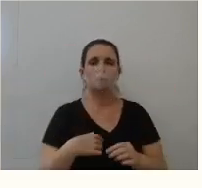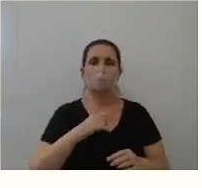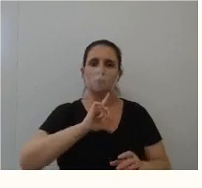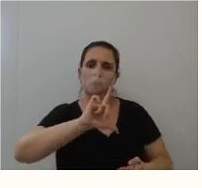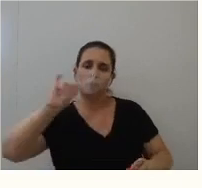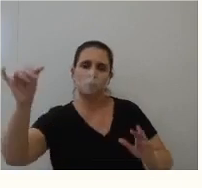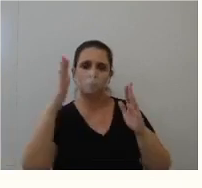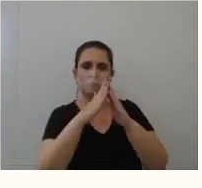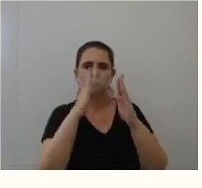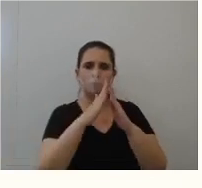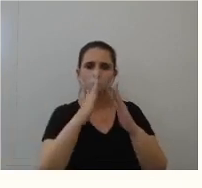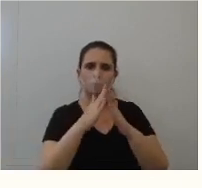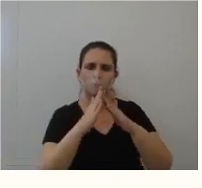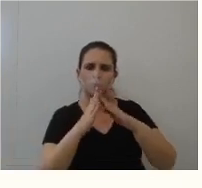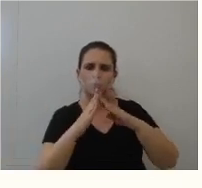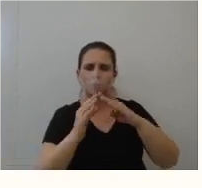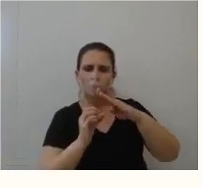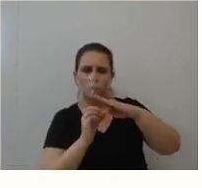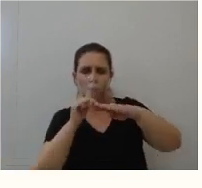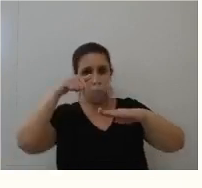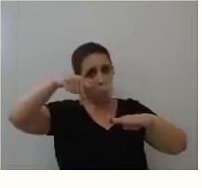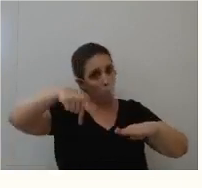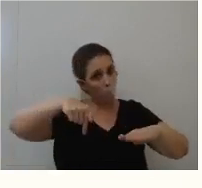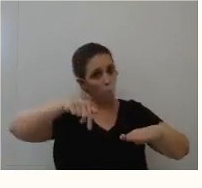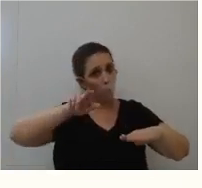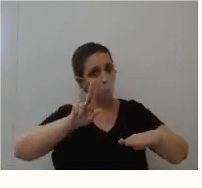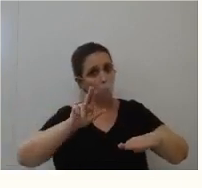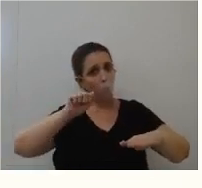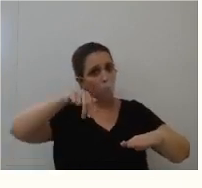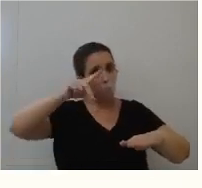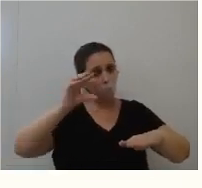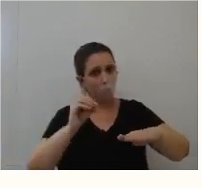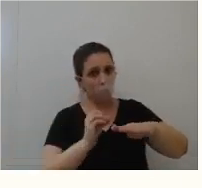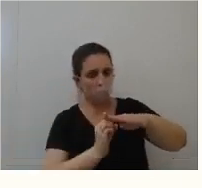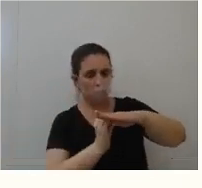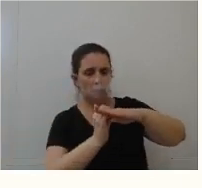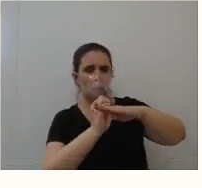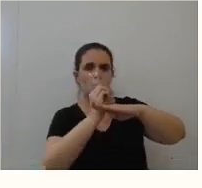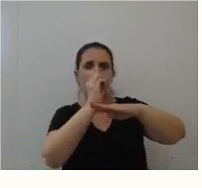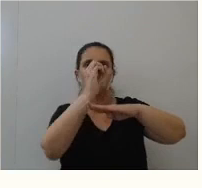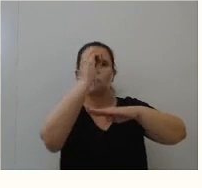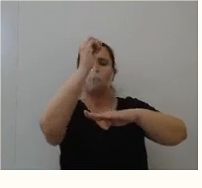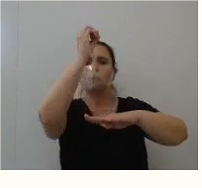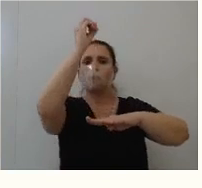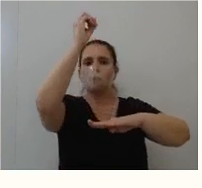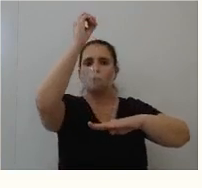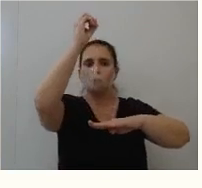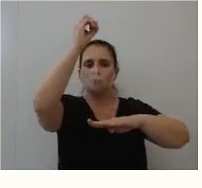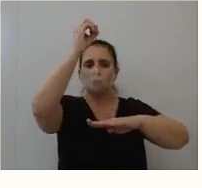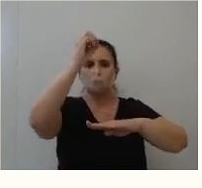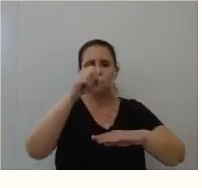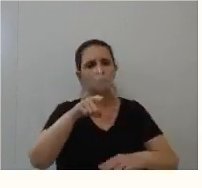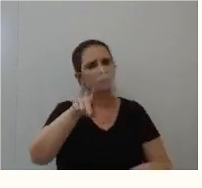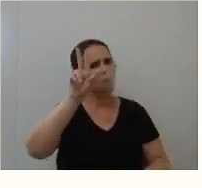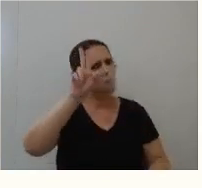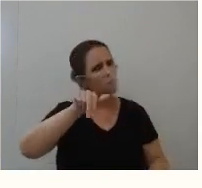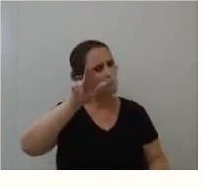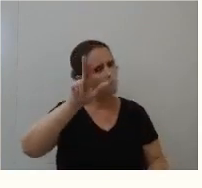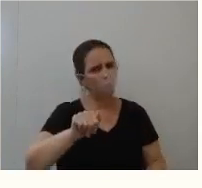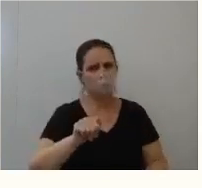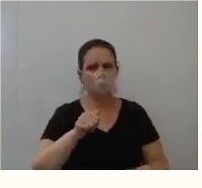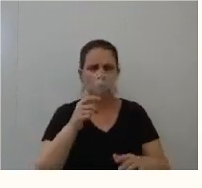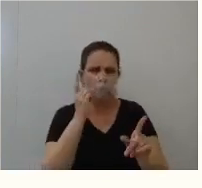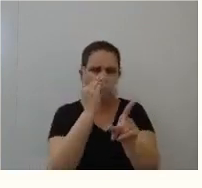quando amanhecia. Lembrando que a conjunção é invariável, ou seja, você nunca vai achar uma conjunção